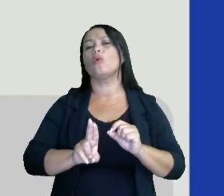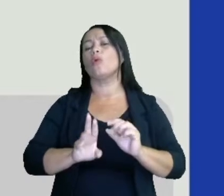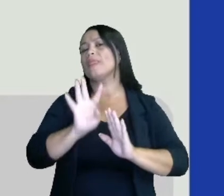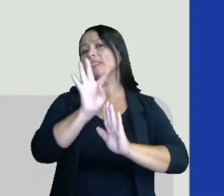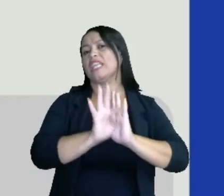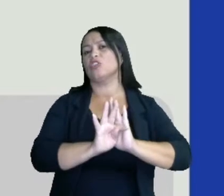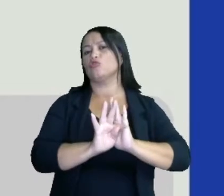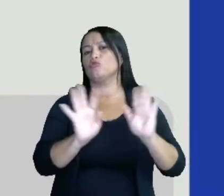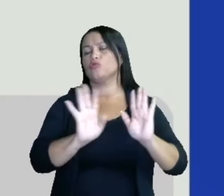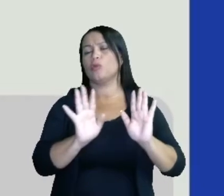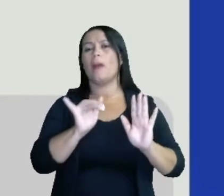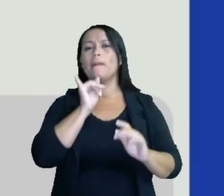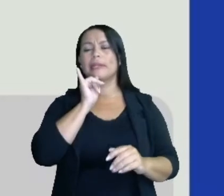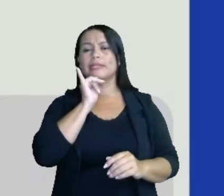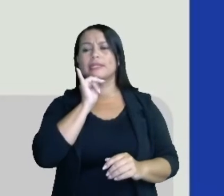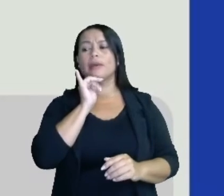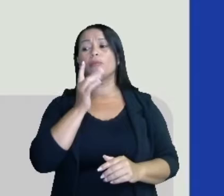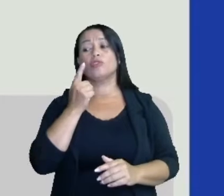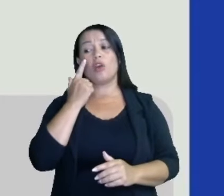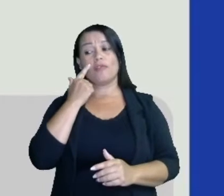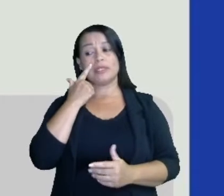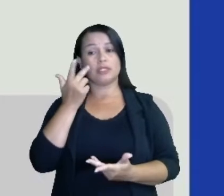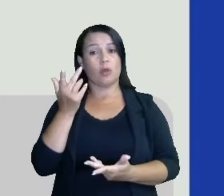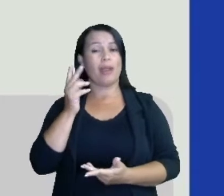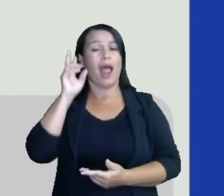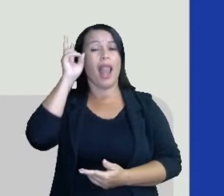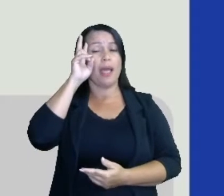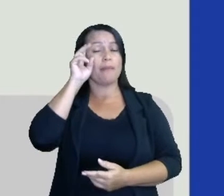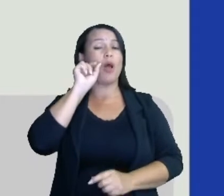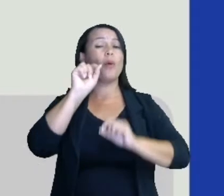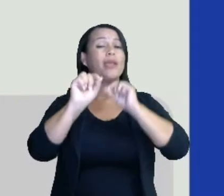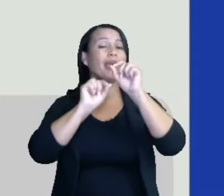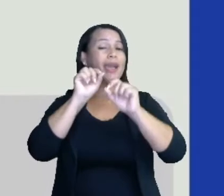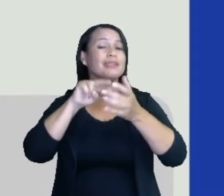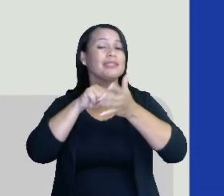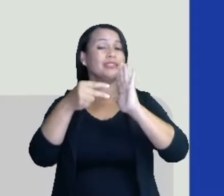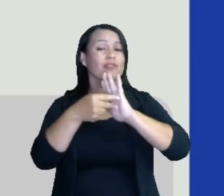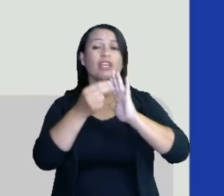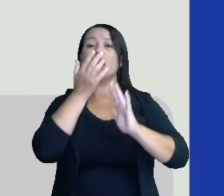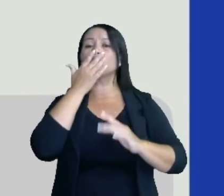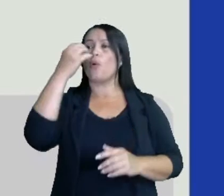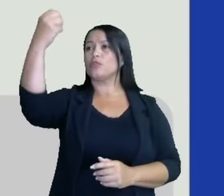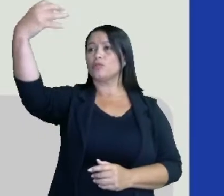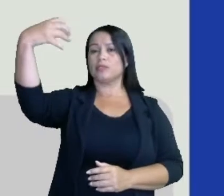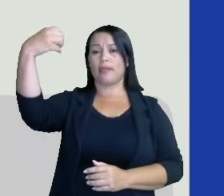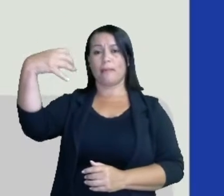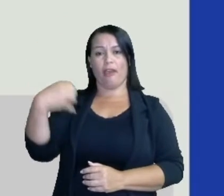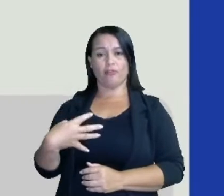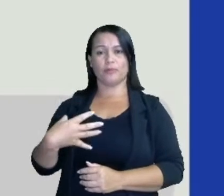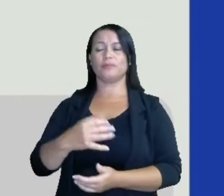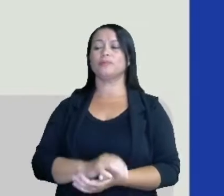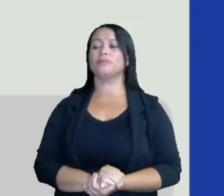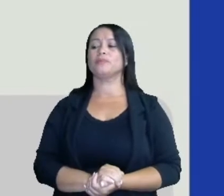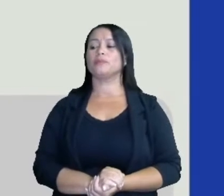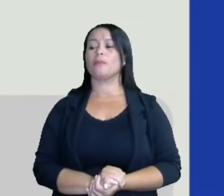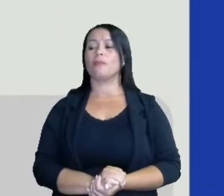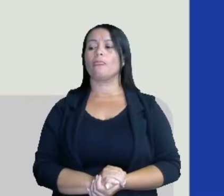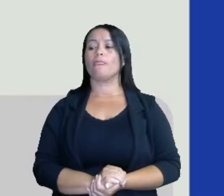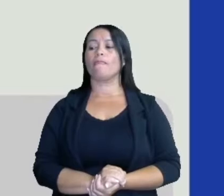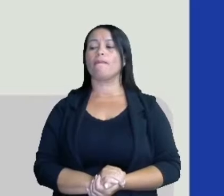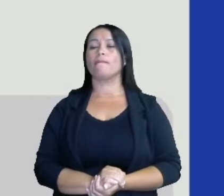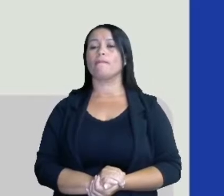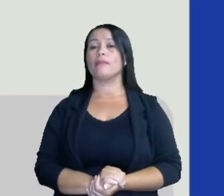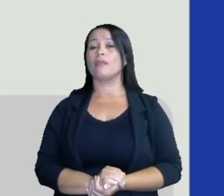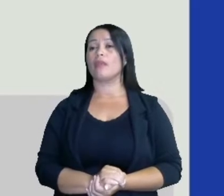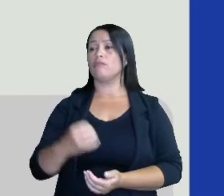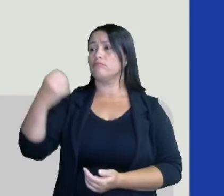utilizou textos. Eu coloquei aqui esse texto só para a gente lembrar o que significa aí as cores do semáforo, certo? Aí eu